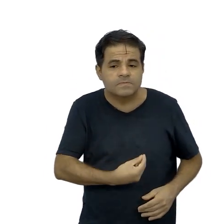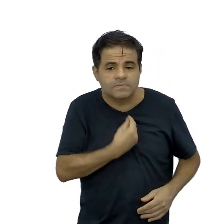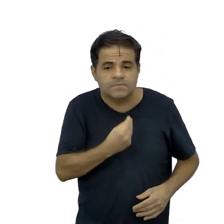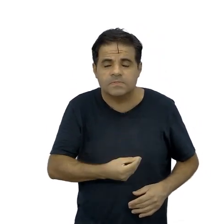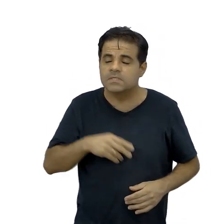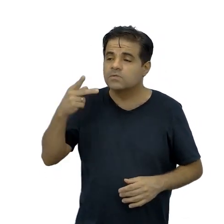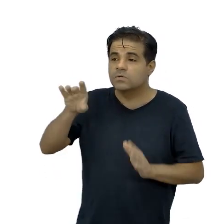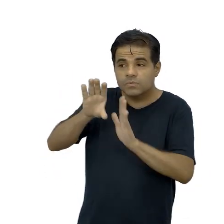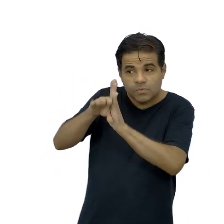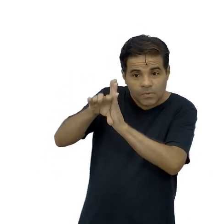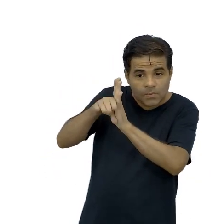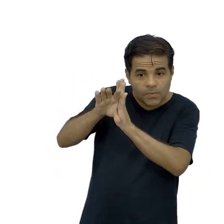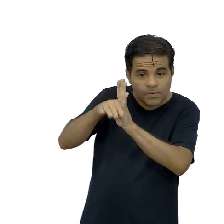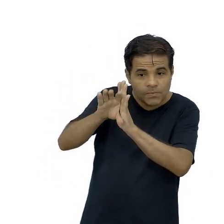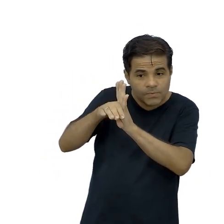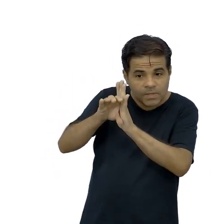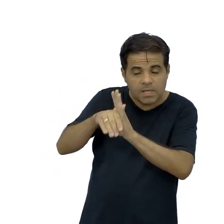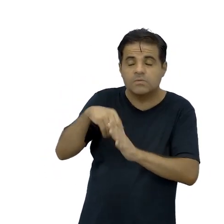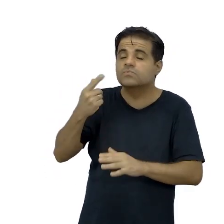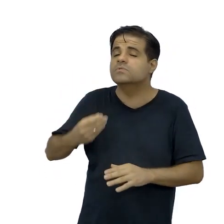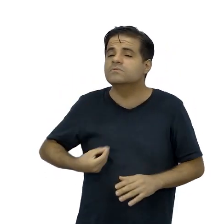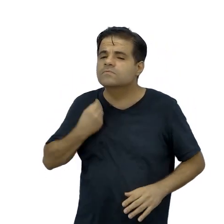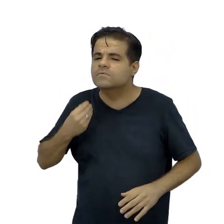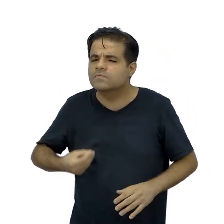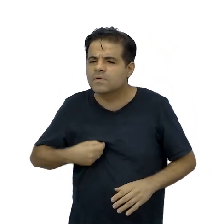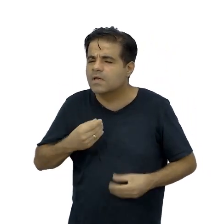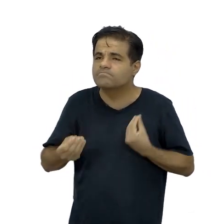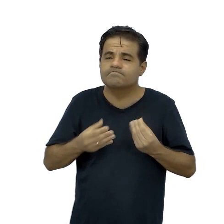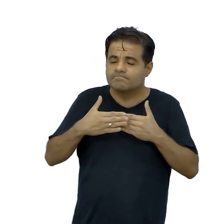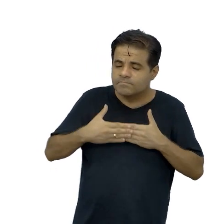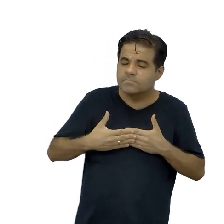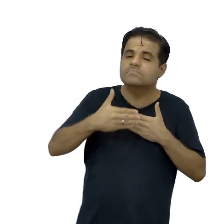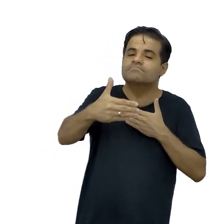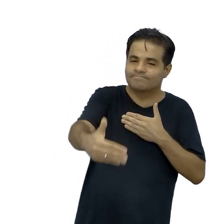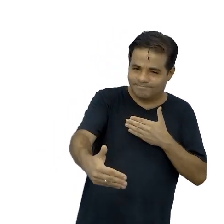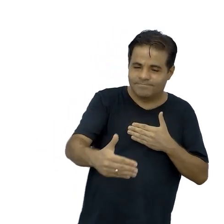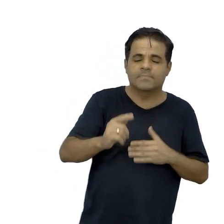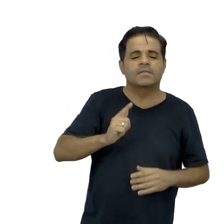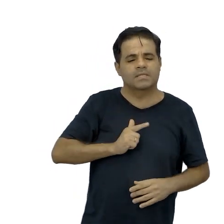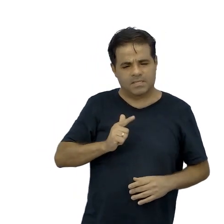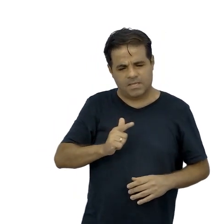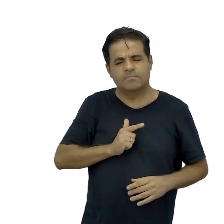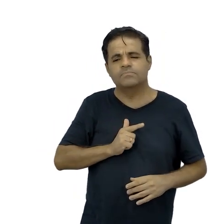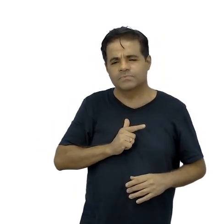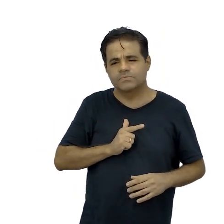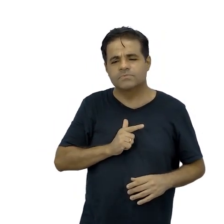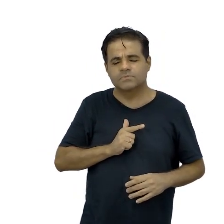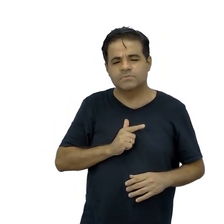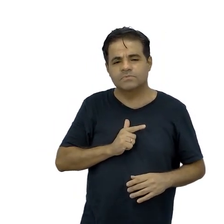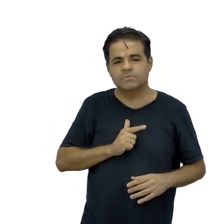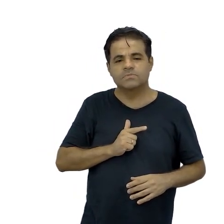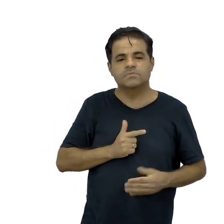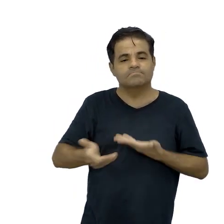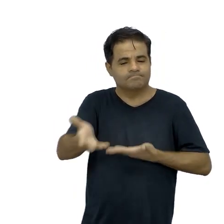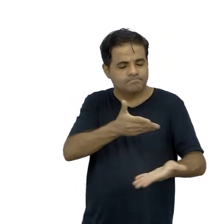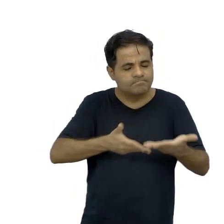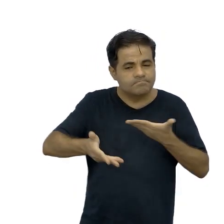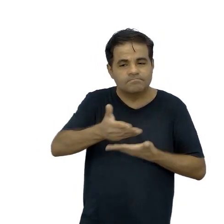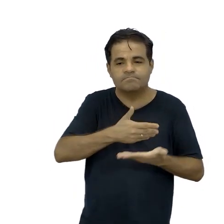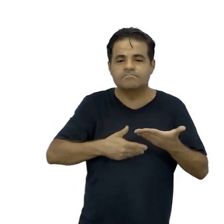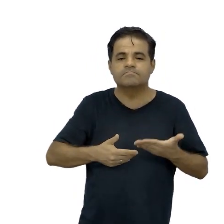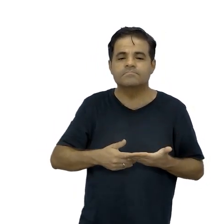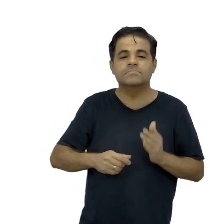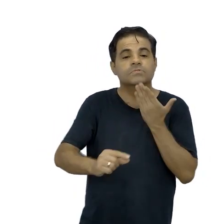os seus conceitos, as suas vivências. Partindo daí, então, nós temos a interação